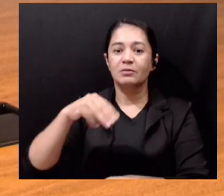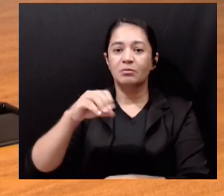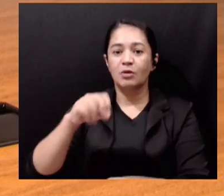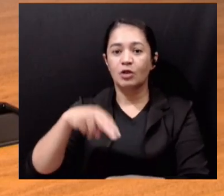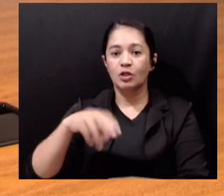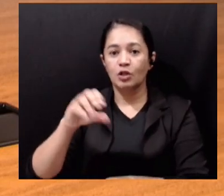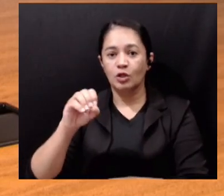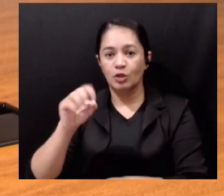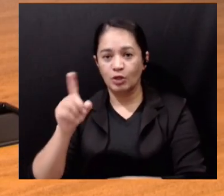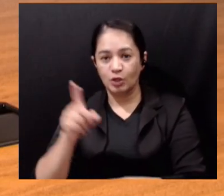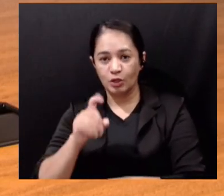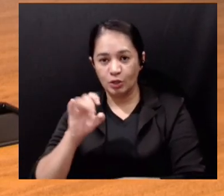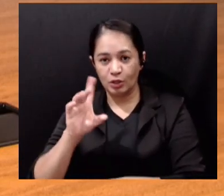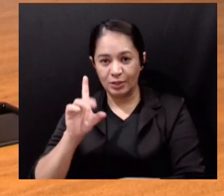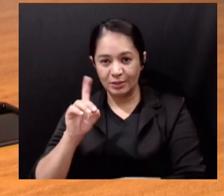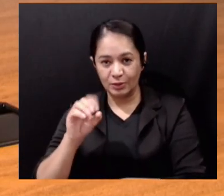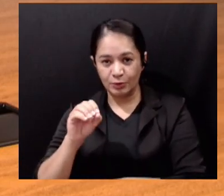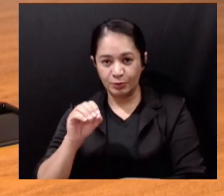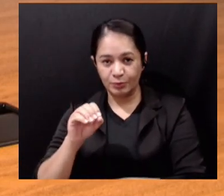Onde, por exemplo?